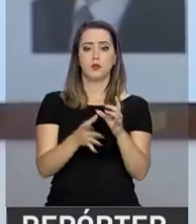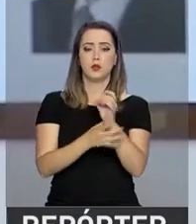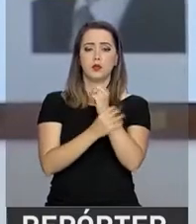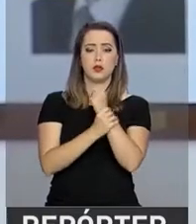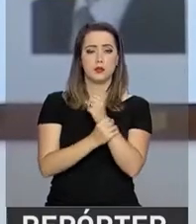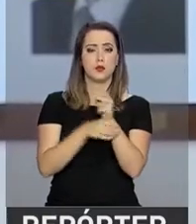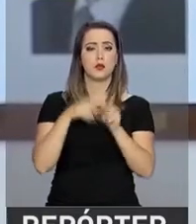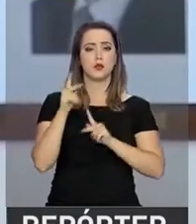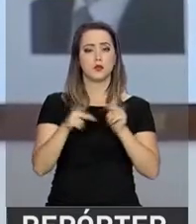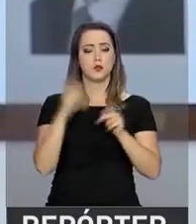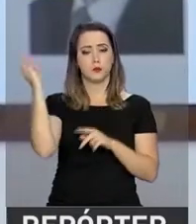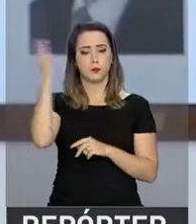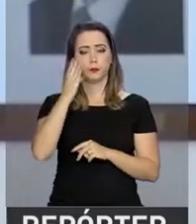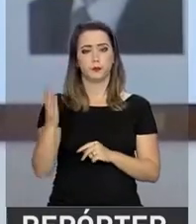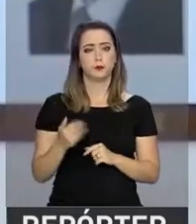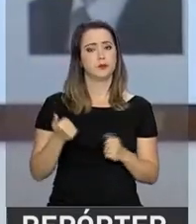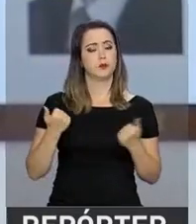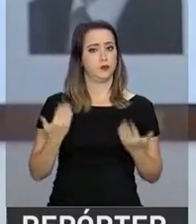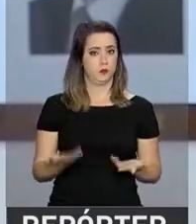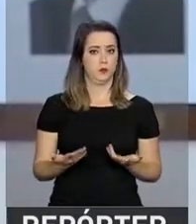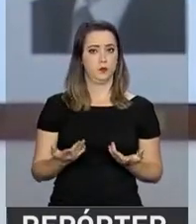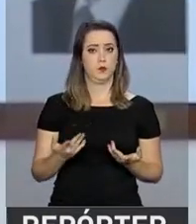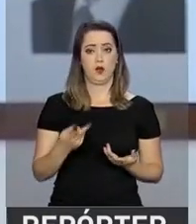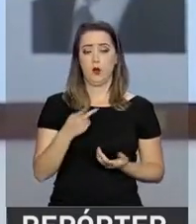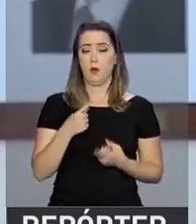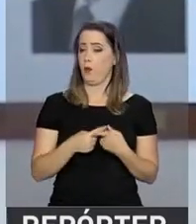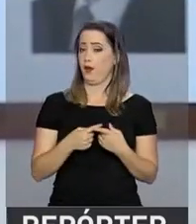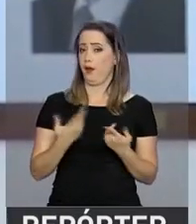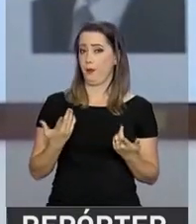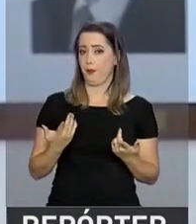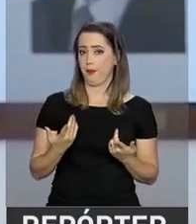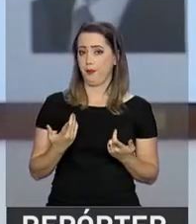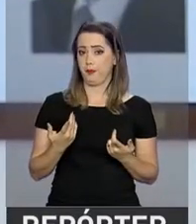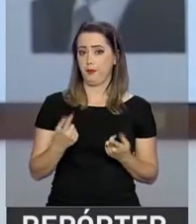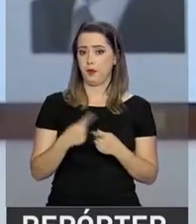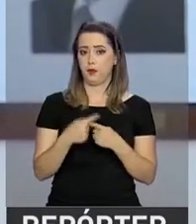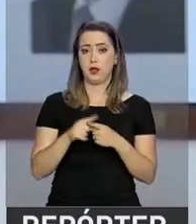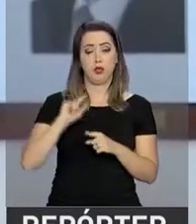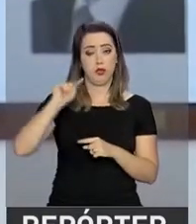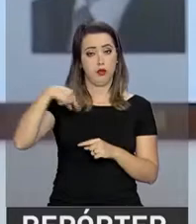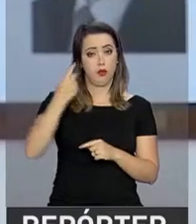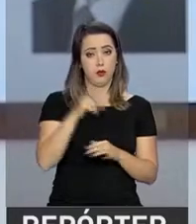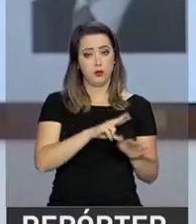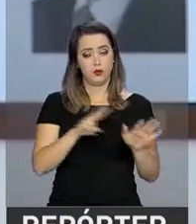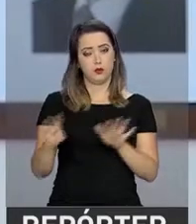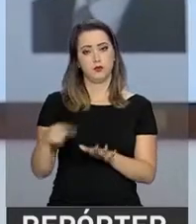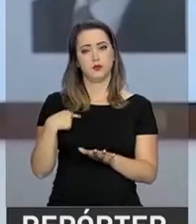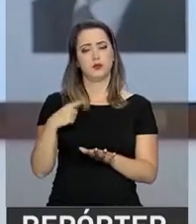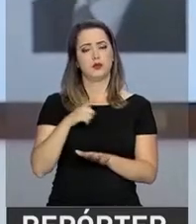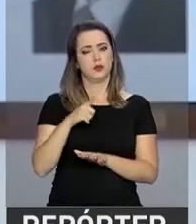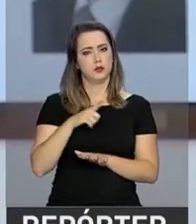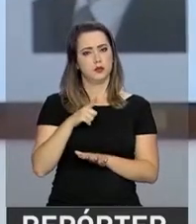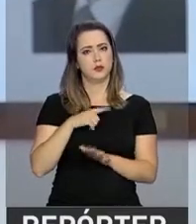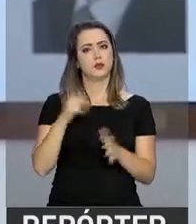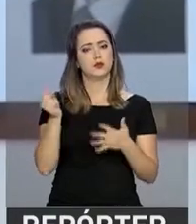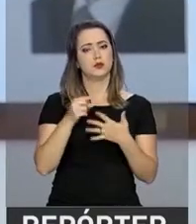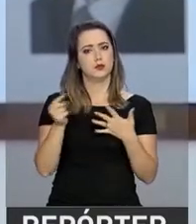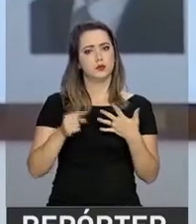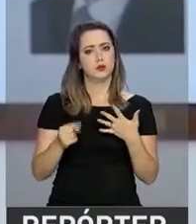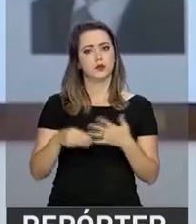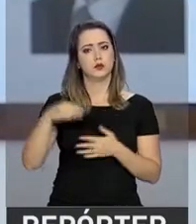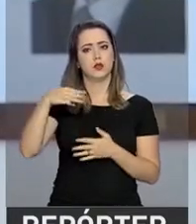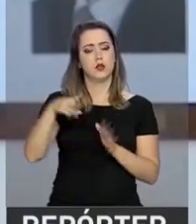segurança pública no Brasil. E digo isso porque já na próxima semana nós devemos ter medidas